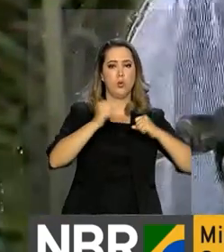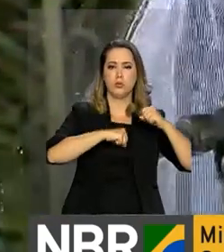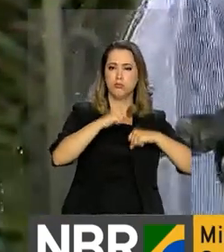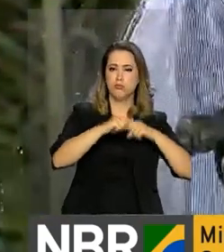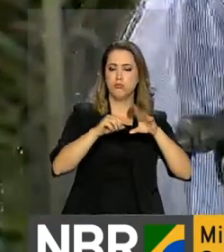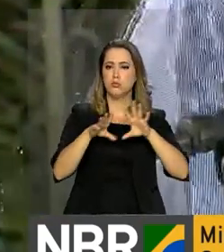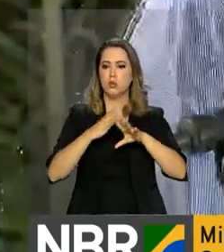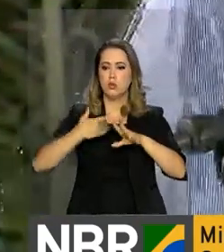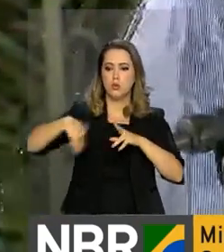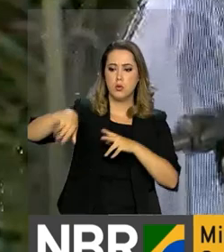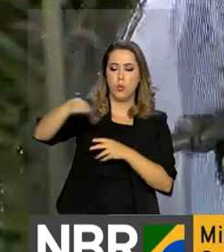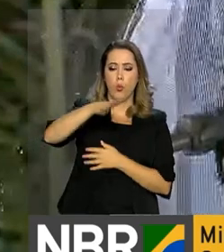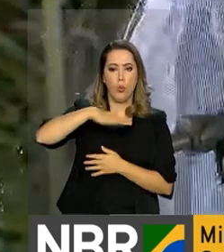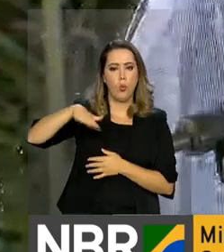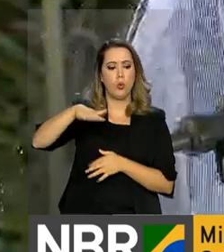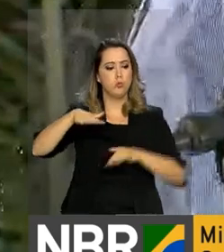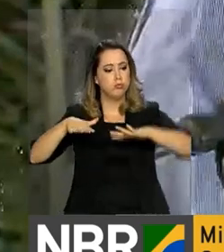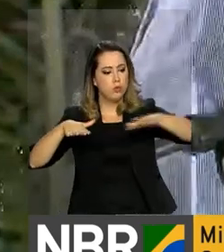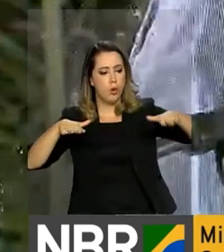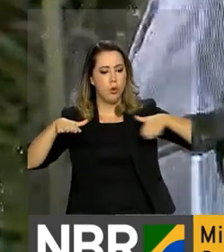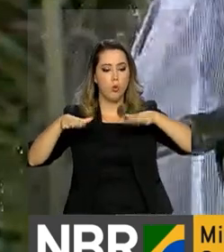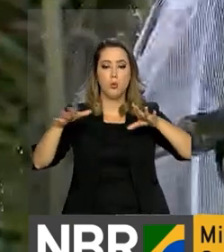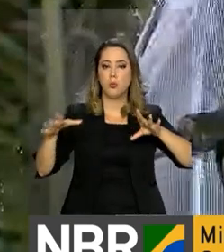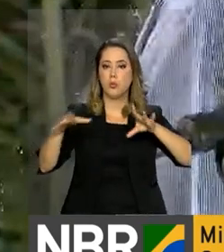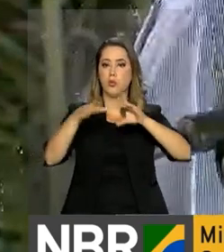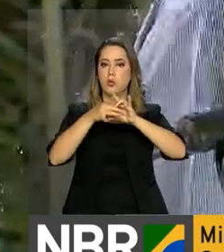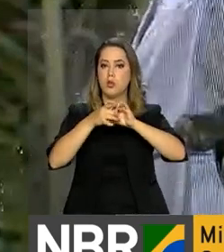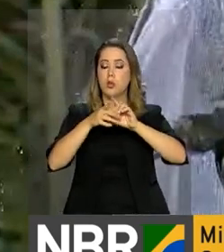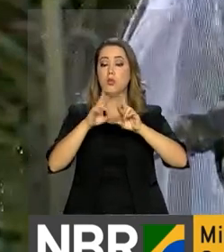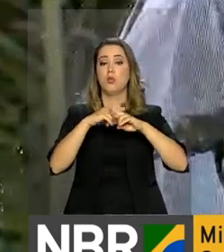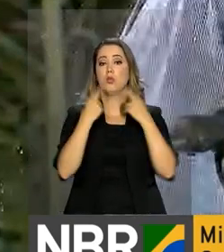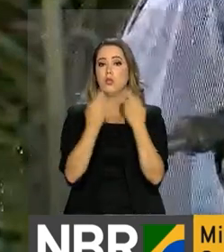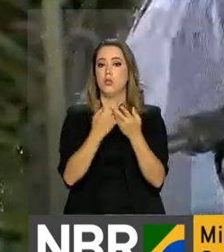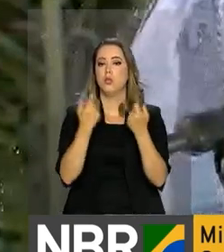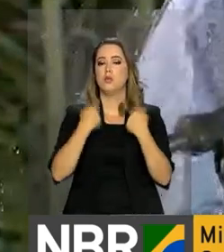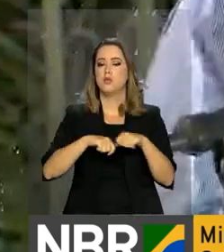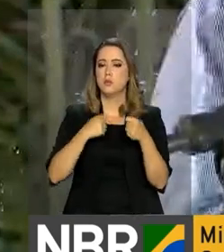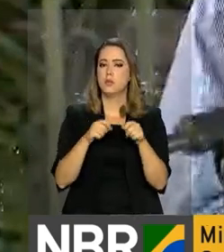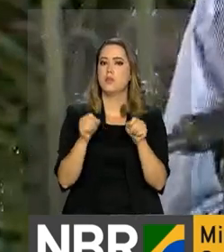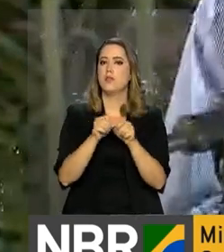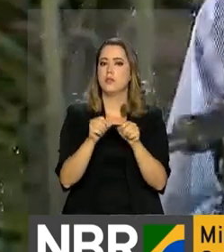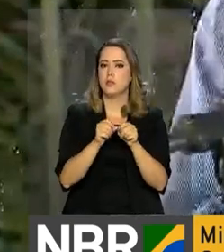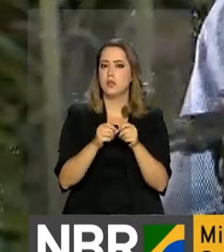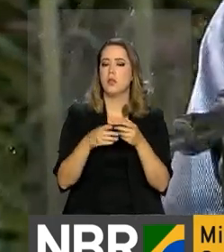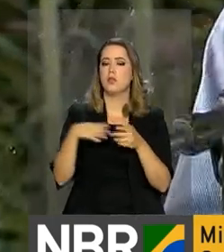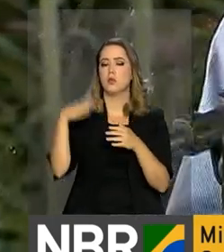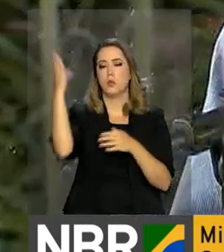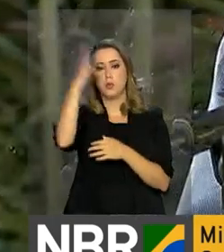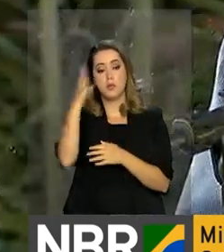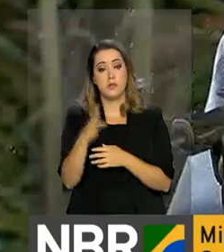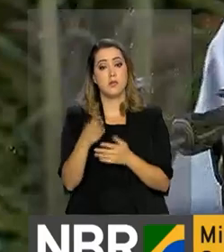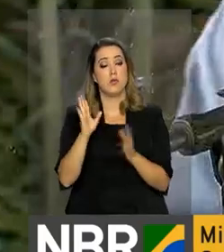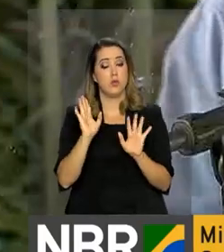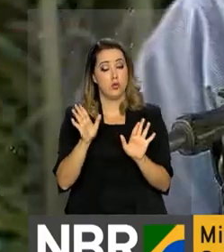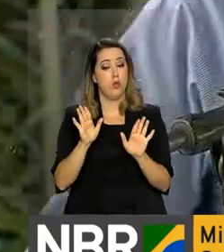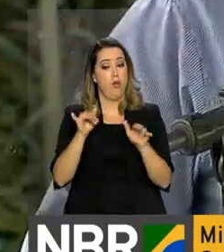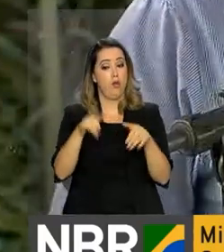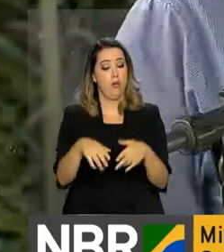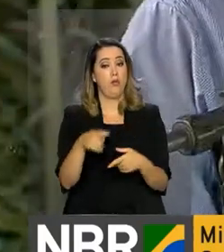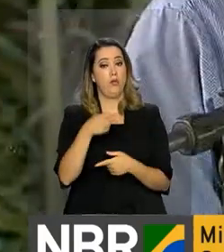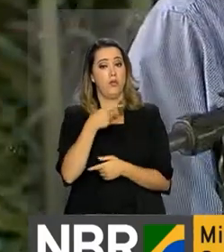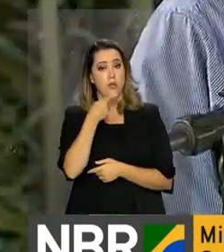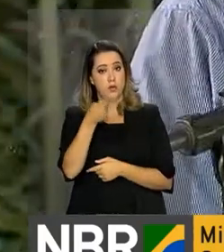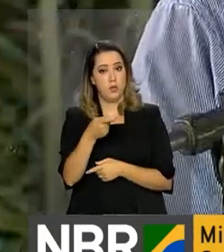dedicam ao meio ambiente. E o que nós precisamos fazer no Brasil, e com isto concluo o que eu estou dizendo, nós precisamos